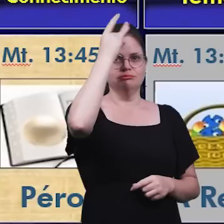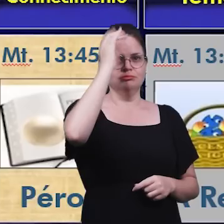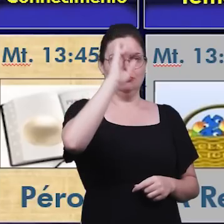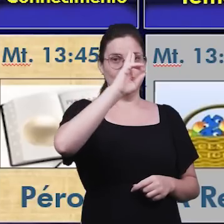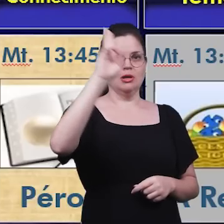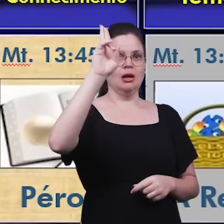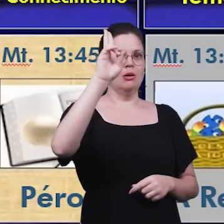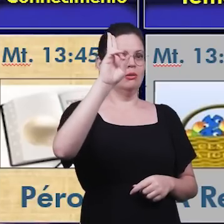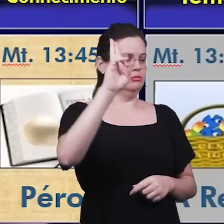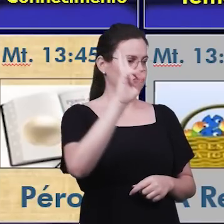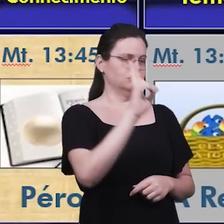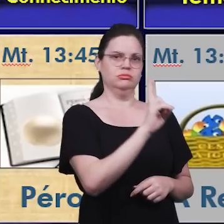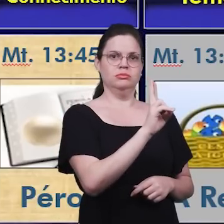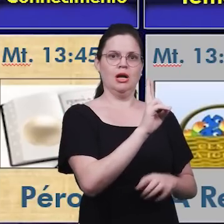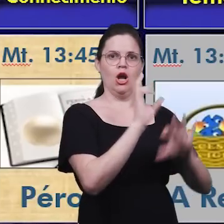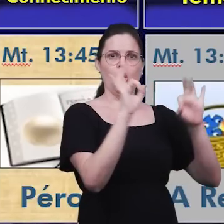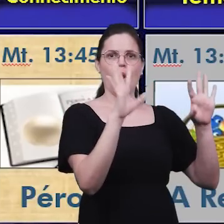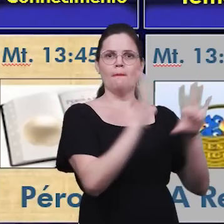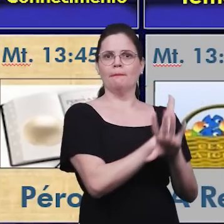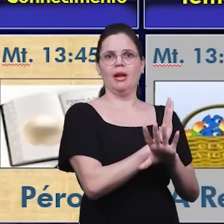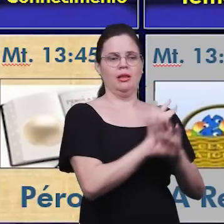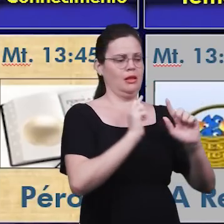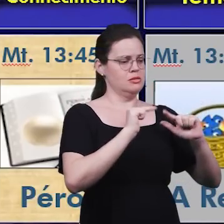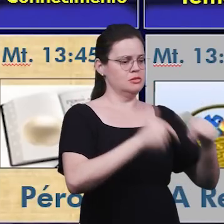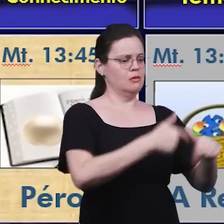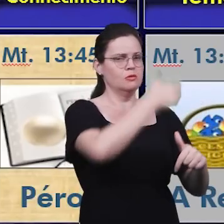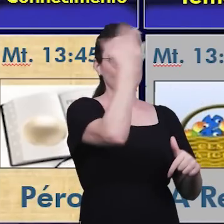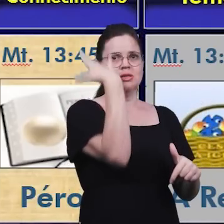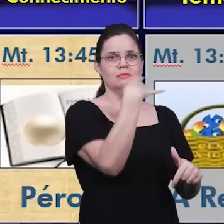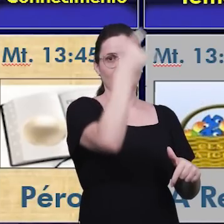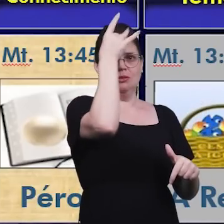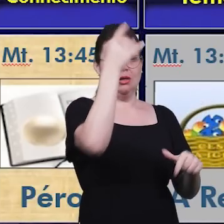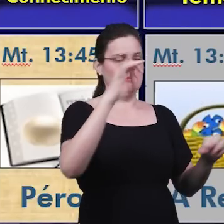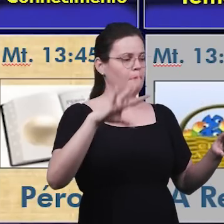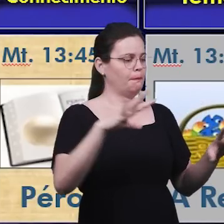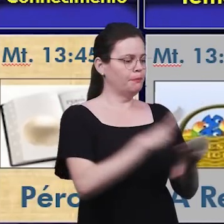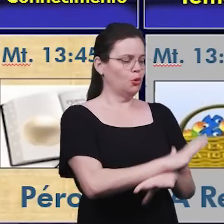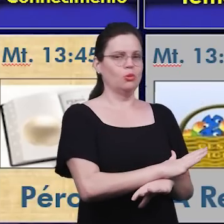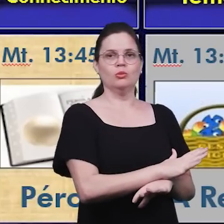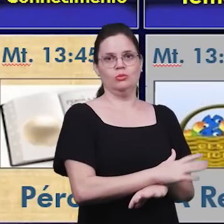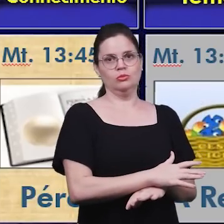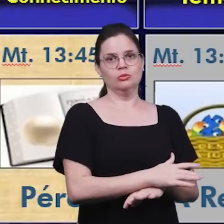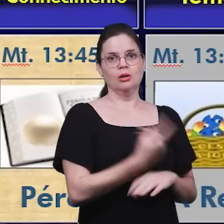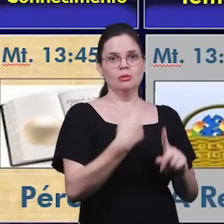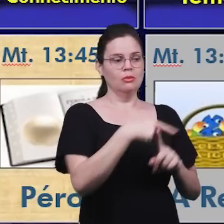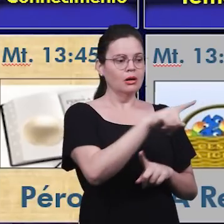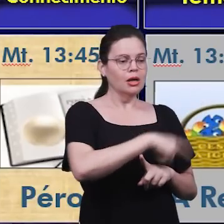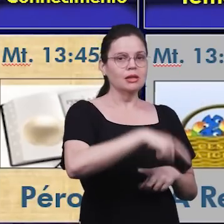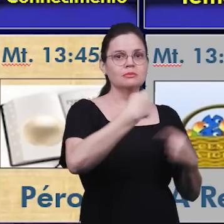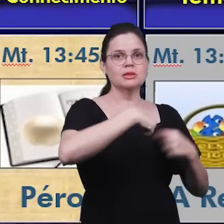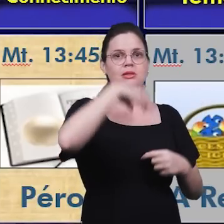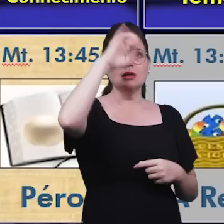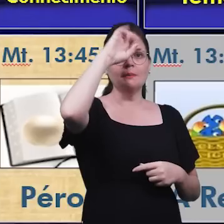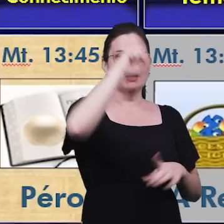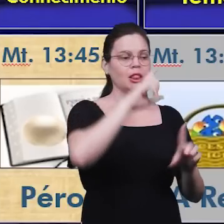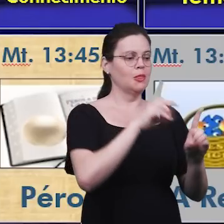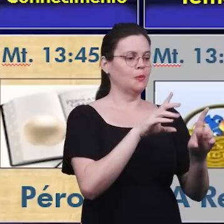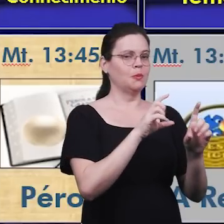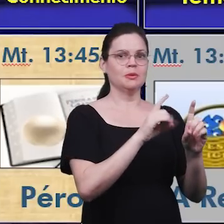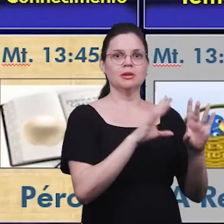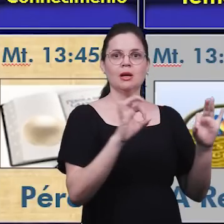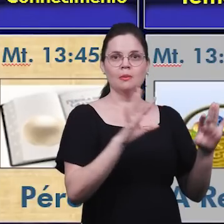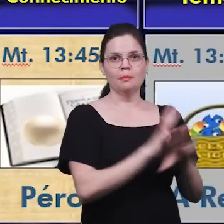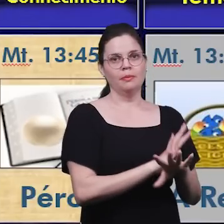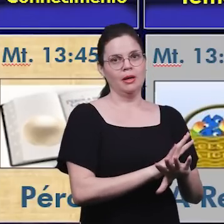ali. Porque a igreja precisava de ter a doutrina. E